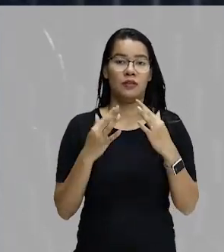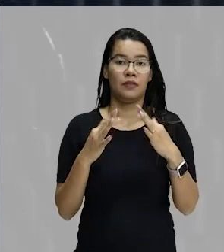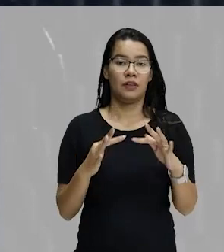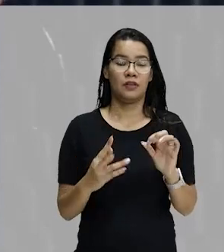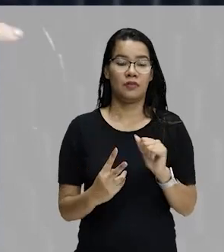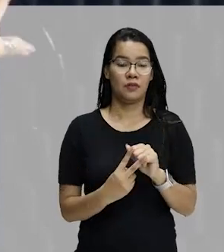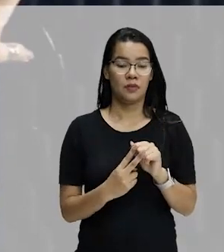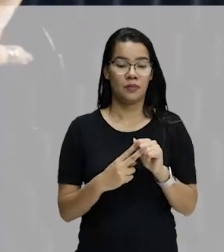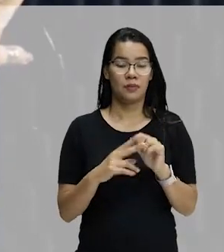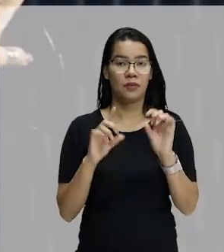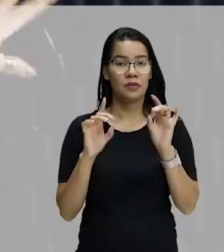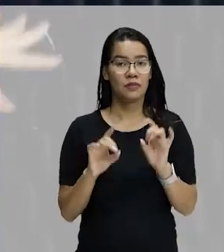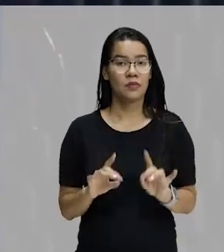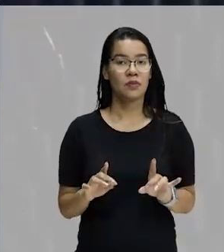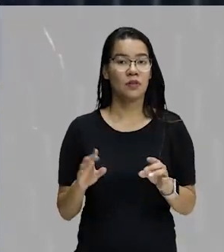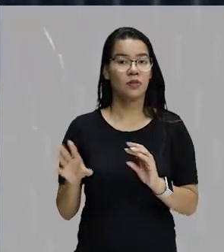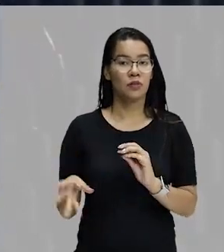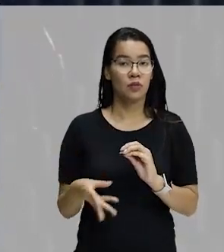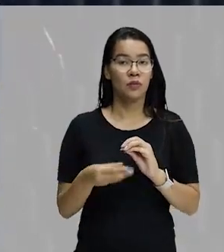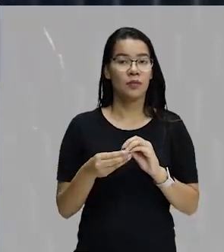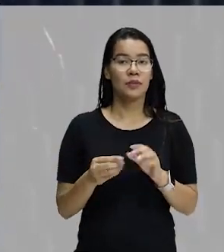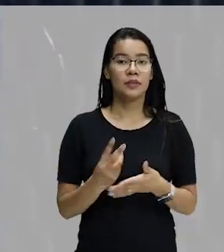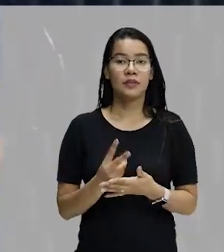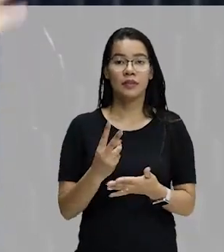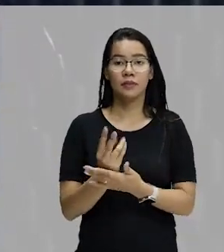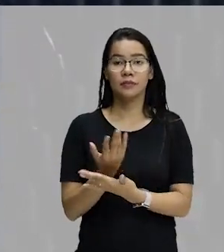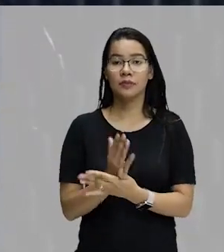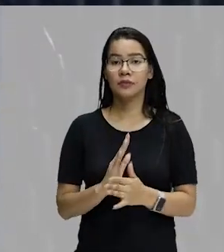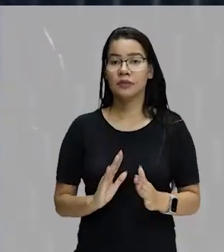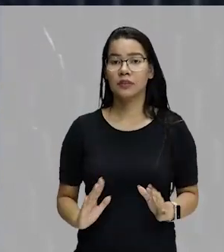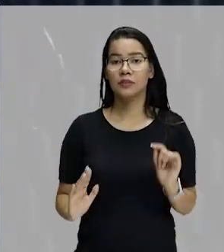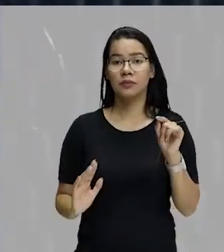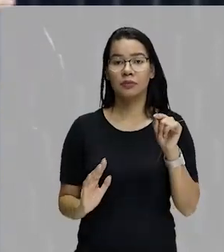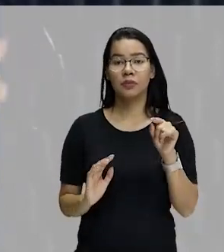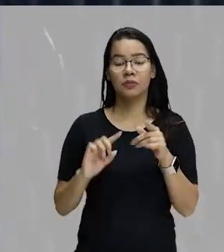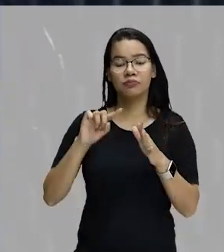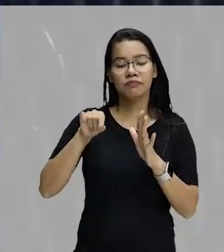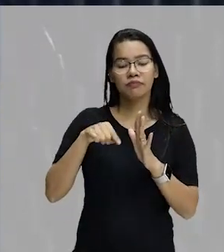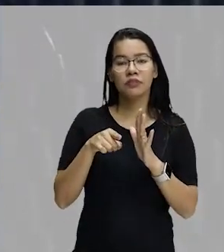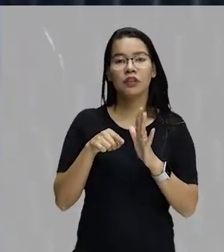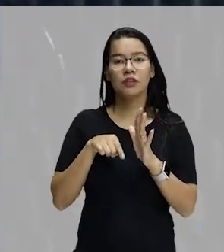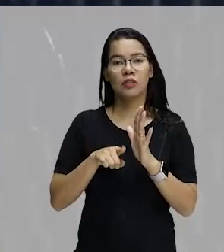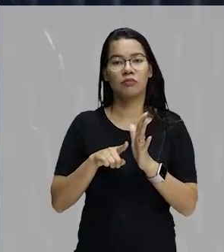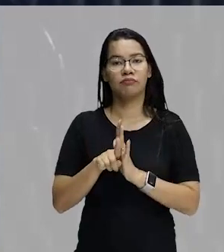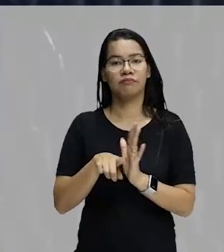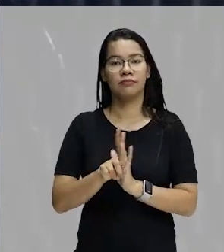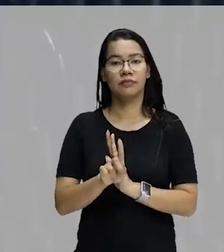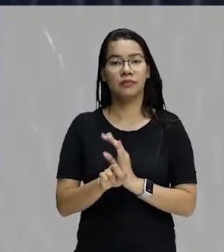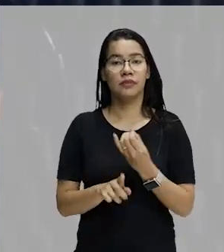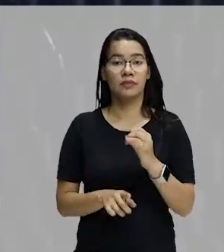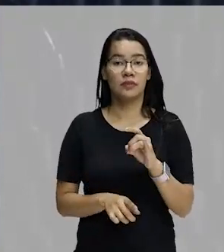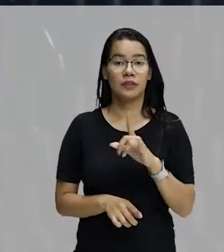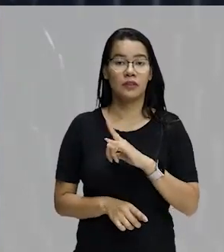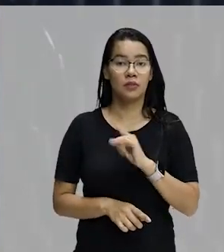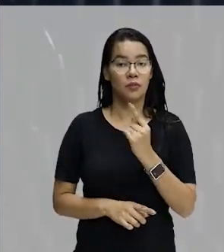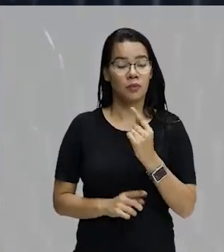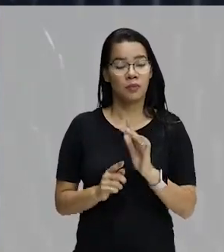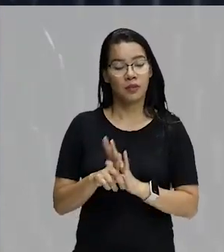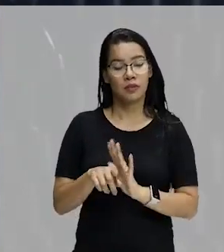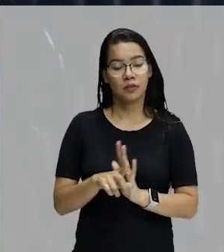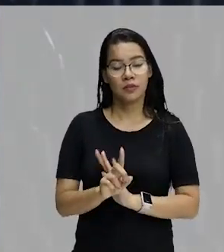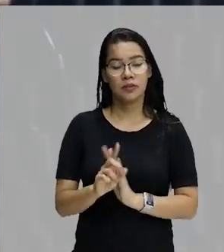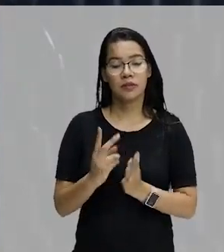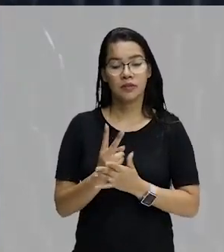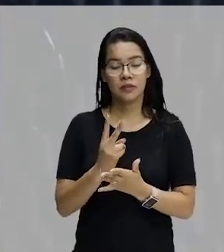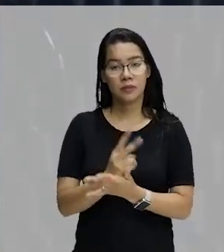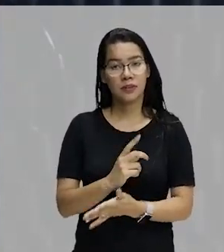principal, o seu complemento e sempre no final o ponto de interrogação. porque se você tem uma pergunta, sempre nós vamos